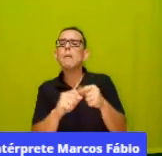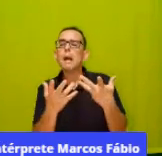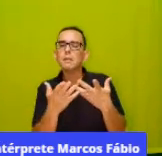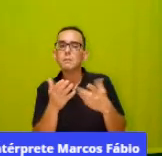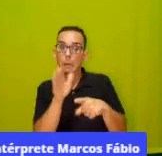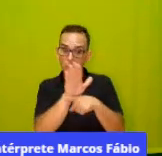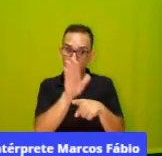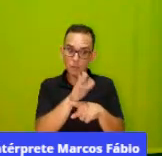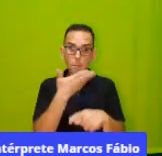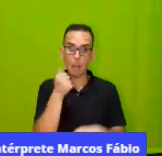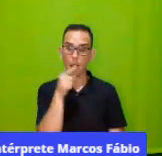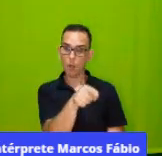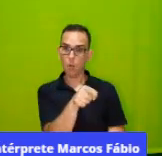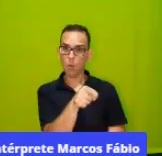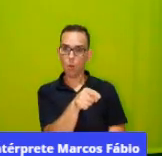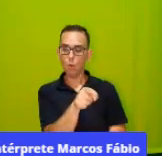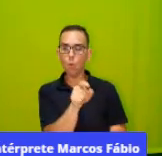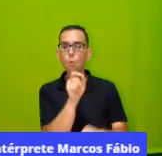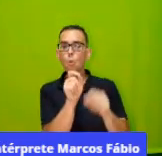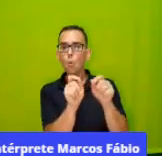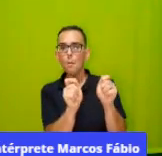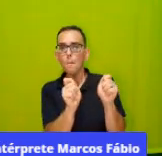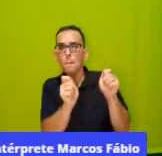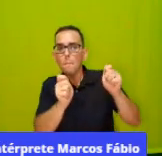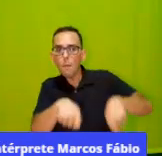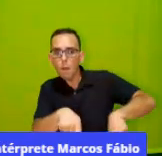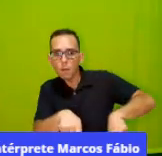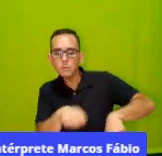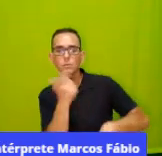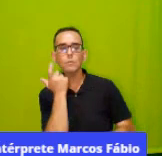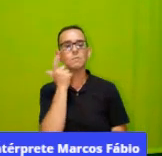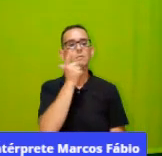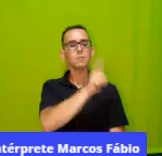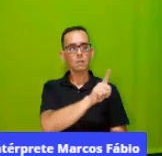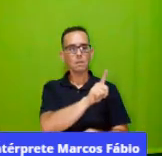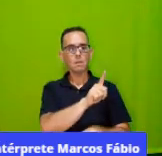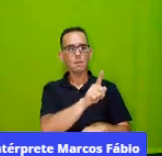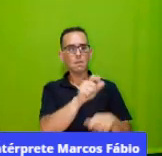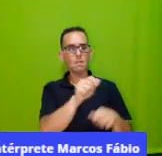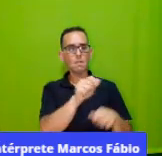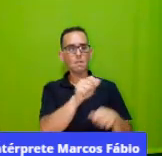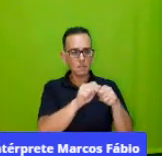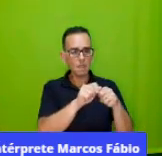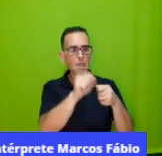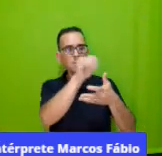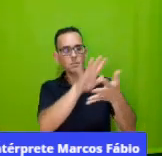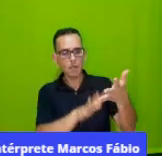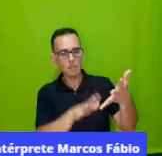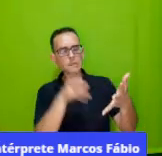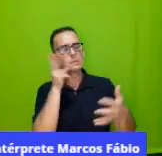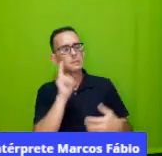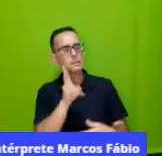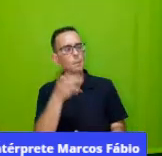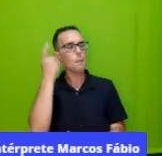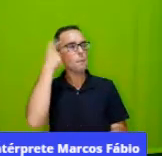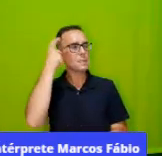né? O que vai possibilitar com que ele consiga realizar essa atividade, Então, sempre está pensando